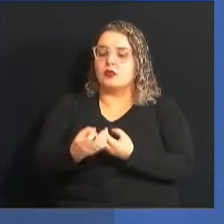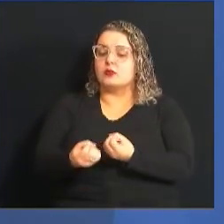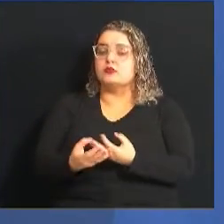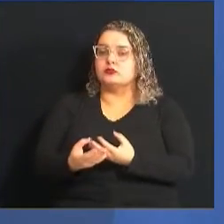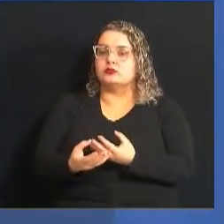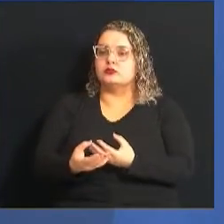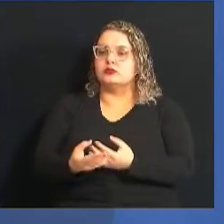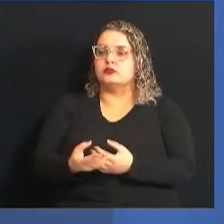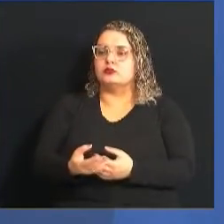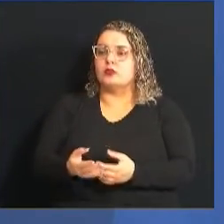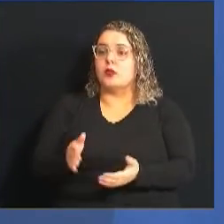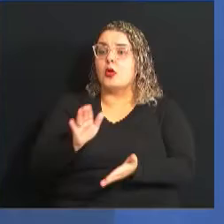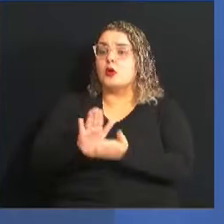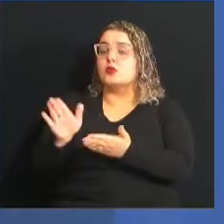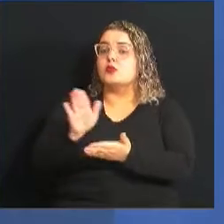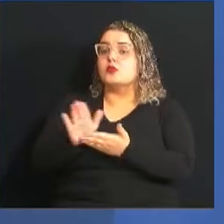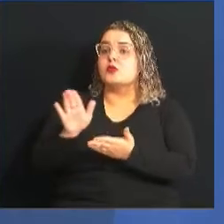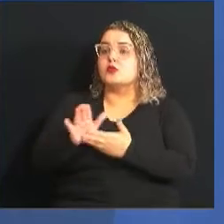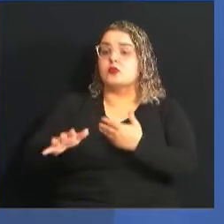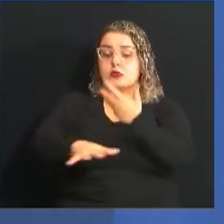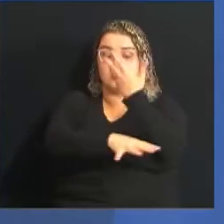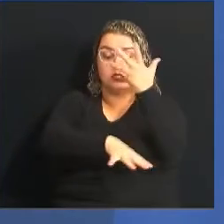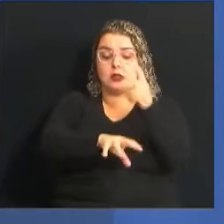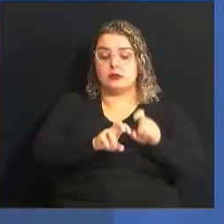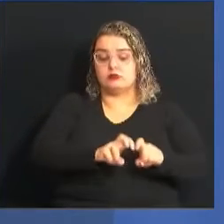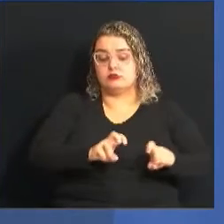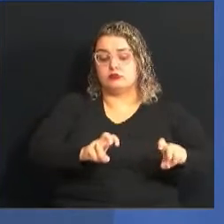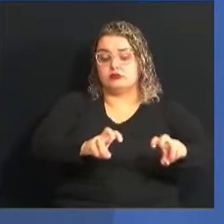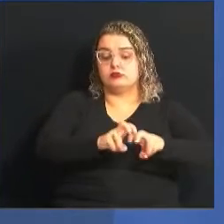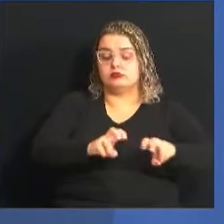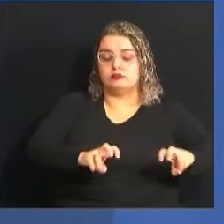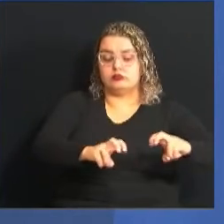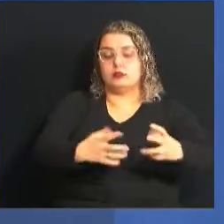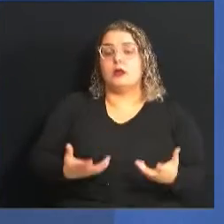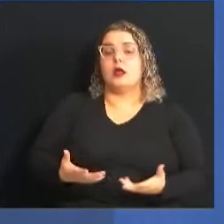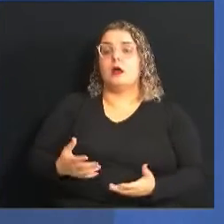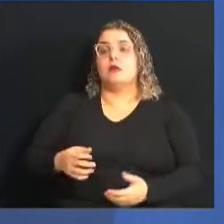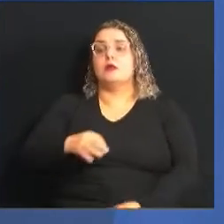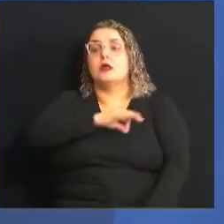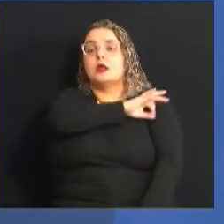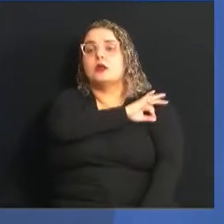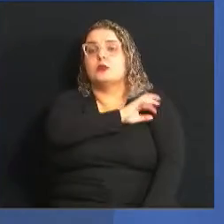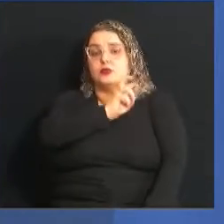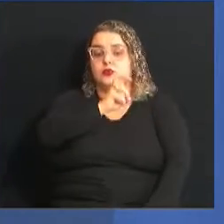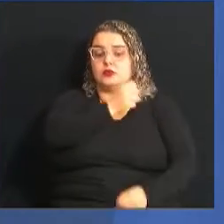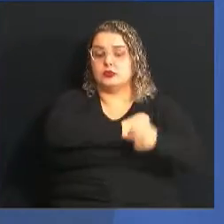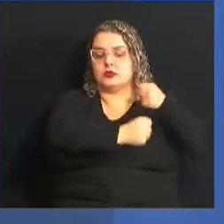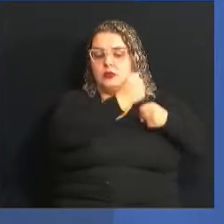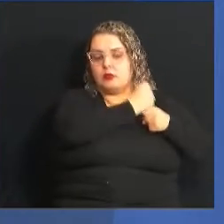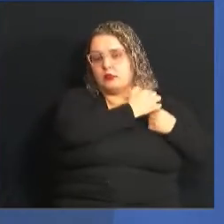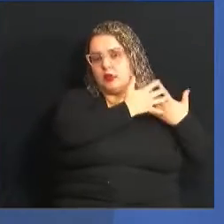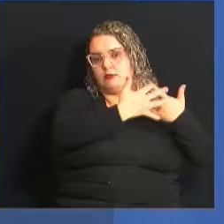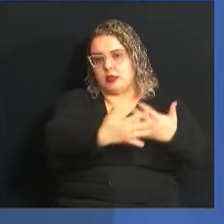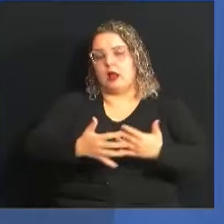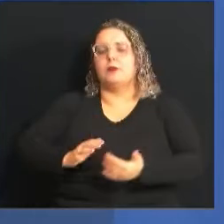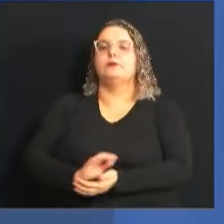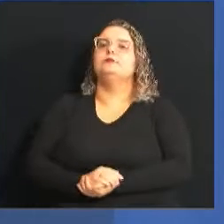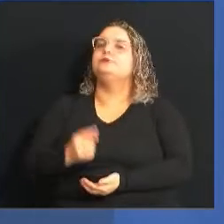o custo dos parques municipais à prefeitura nos últimos 5 anos.